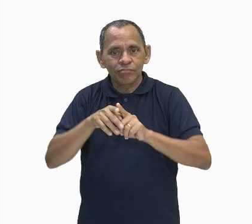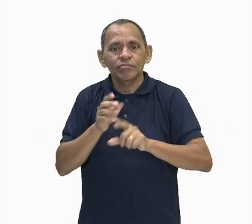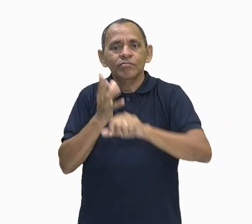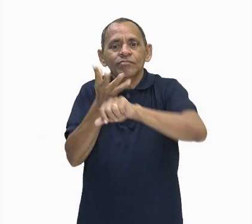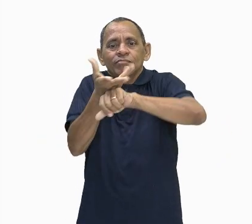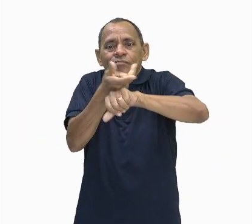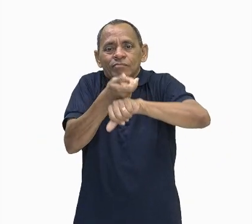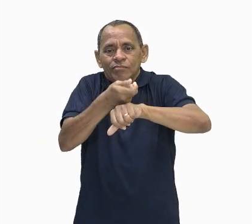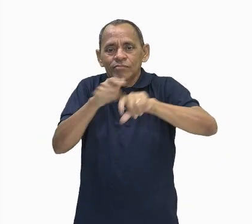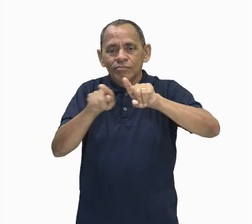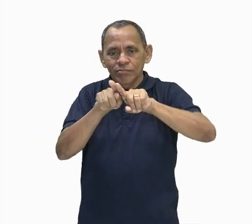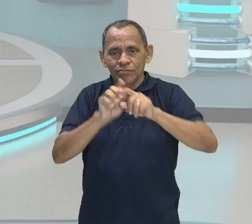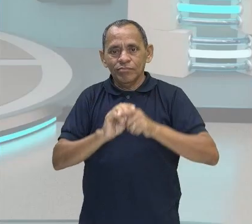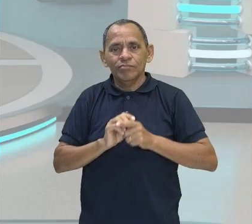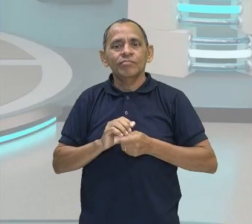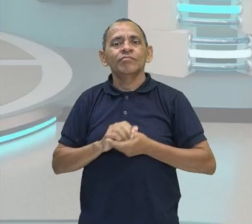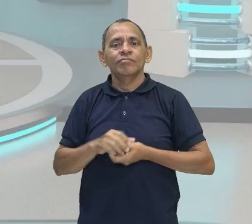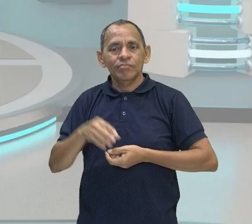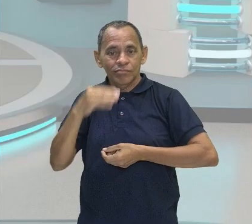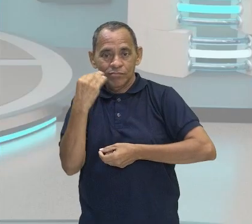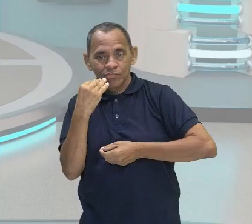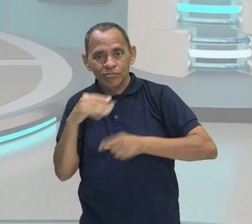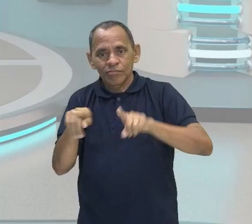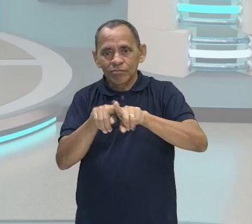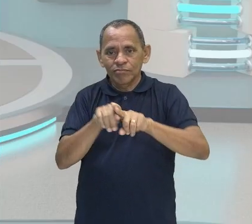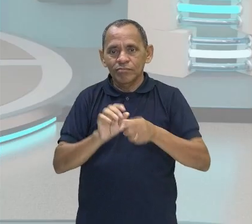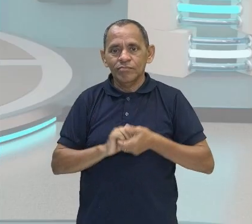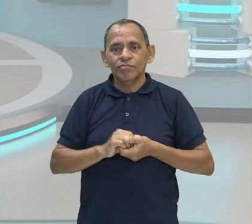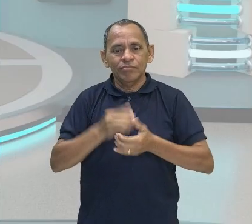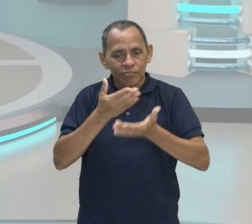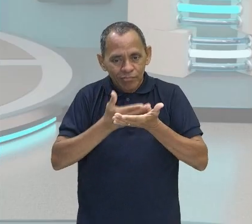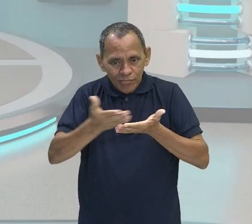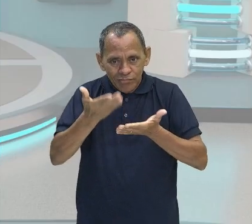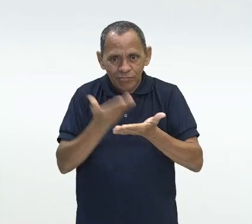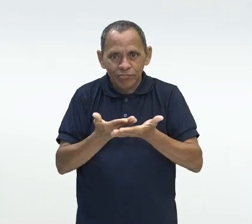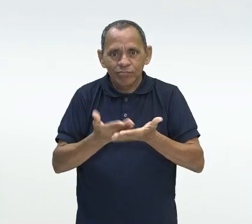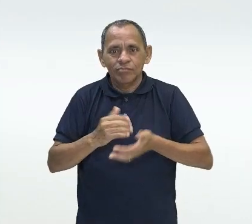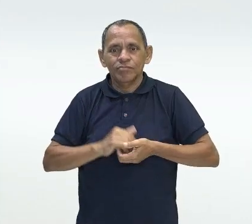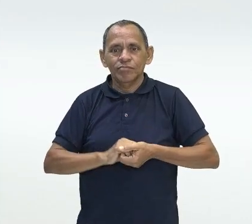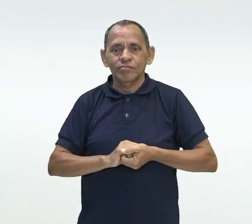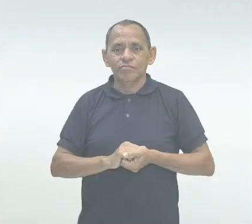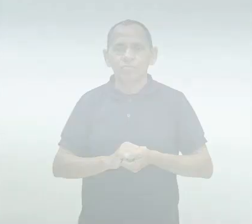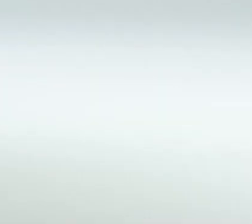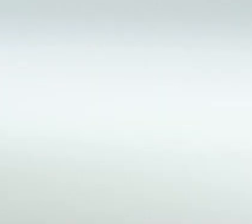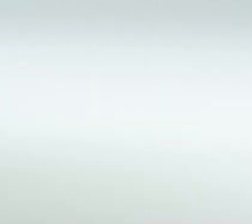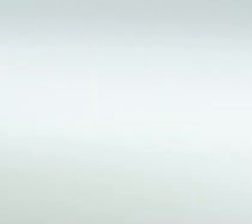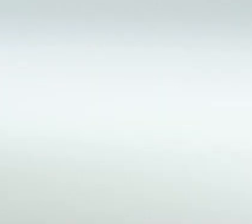e ou convencimento. Então, vamos iniciar esta aula.